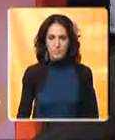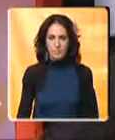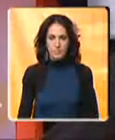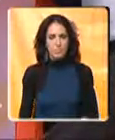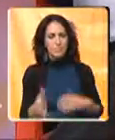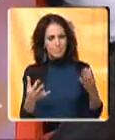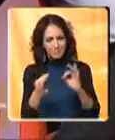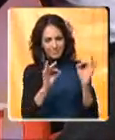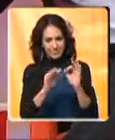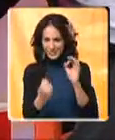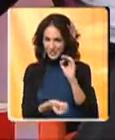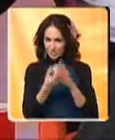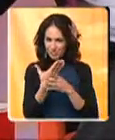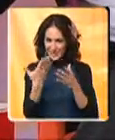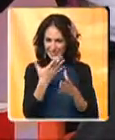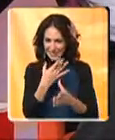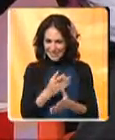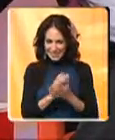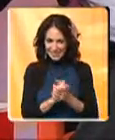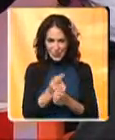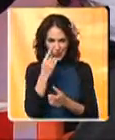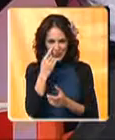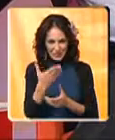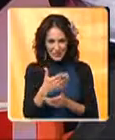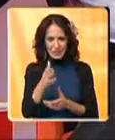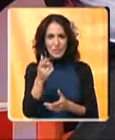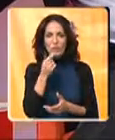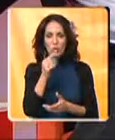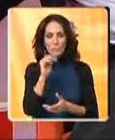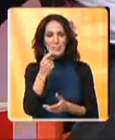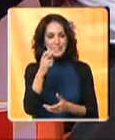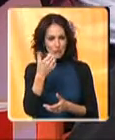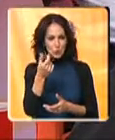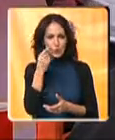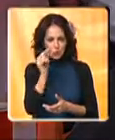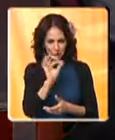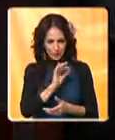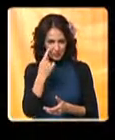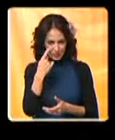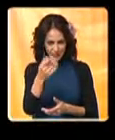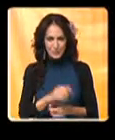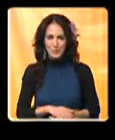Ora bem, prepare-se para mais uma surpresa de Natal. Conheça o Sérgio Roque.